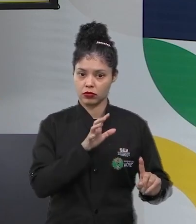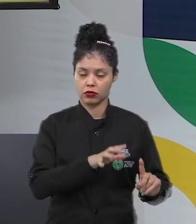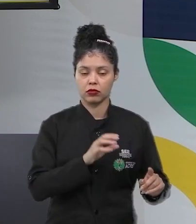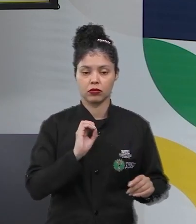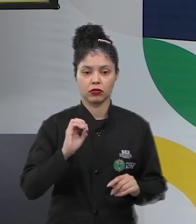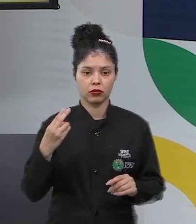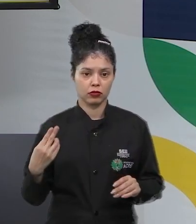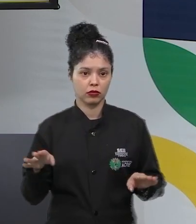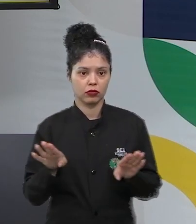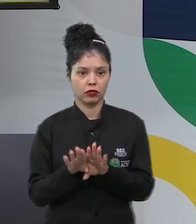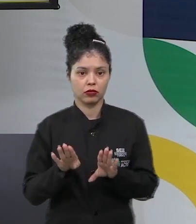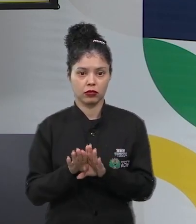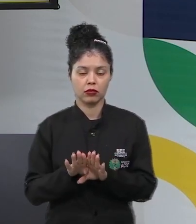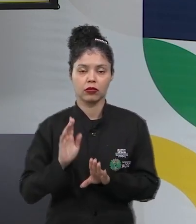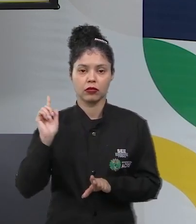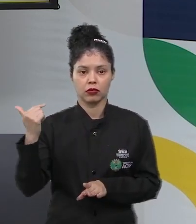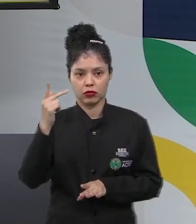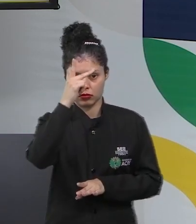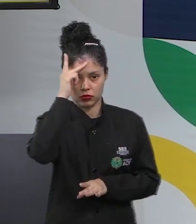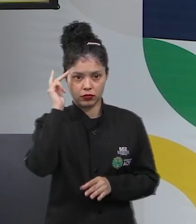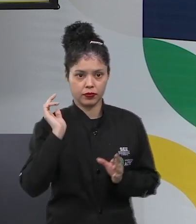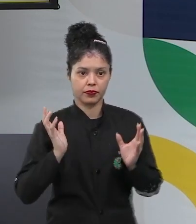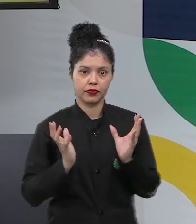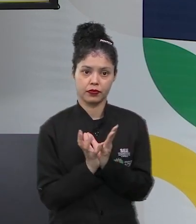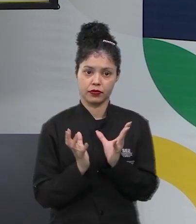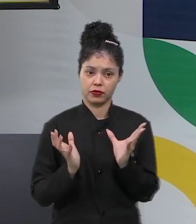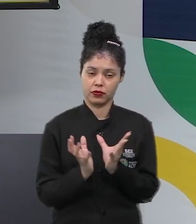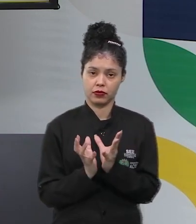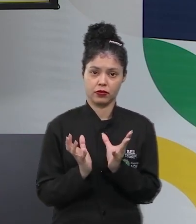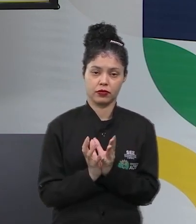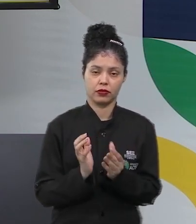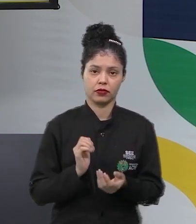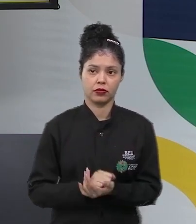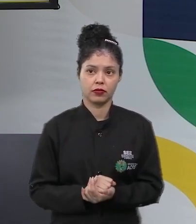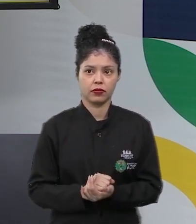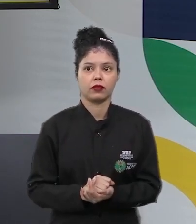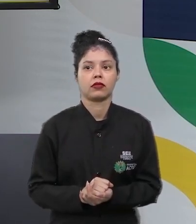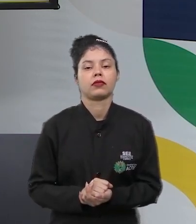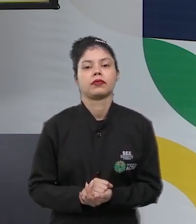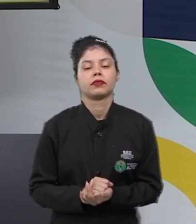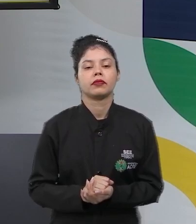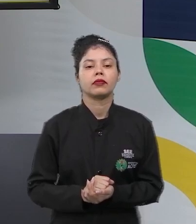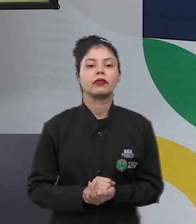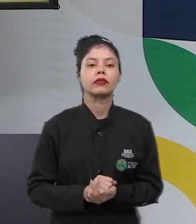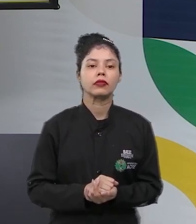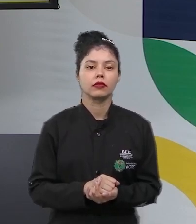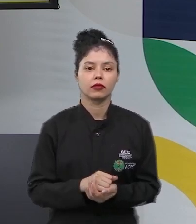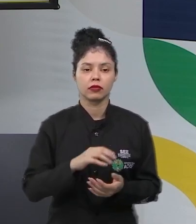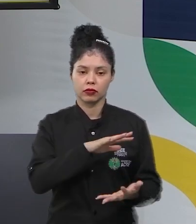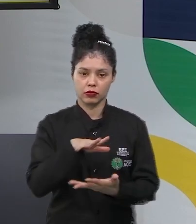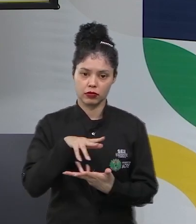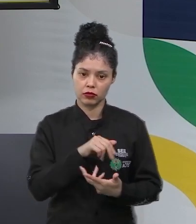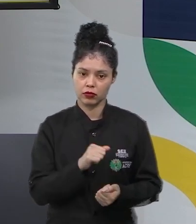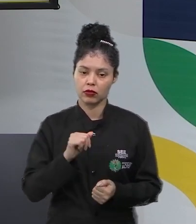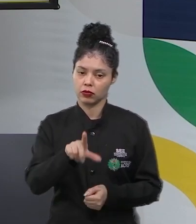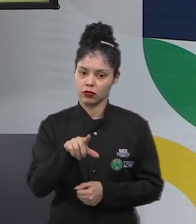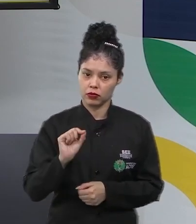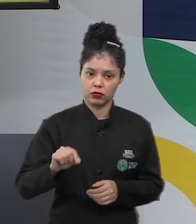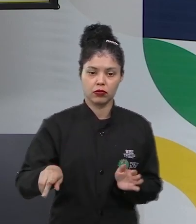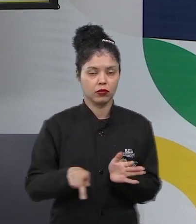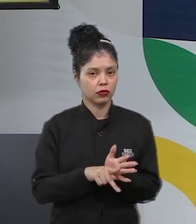ou do lado dos oprimidos. Então, as comunidades eclesiais de base e a Comissão Pastoral da Terra